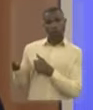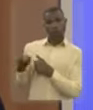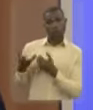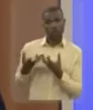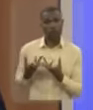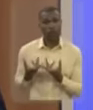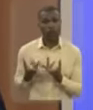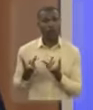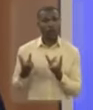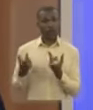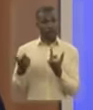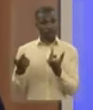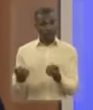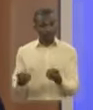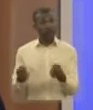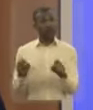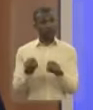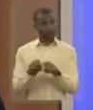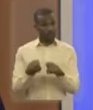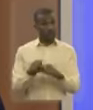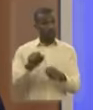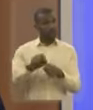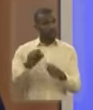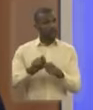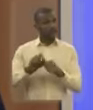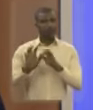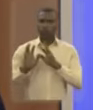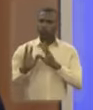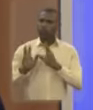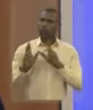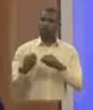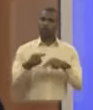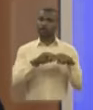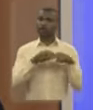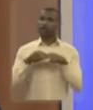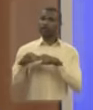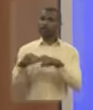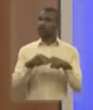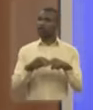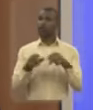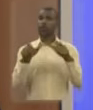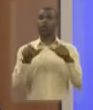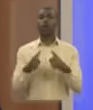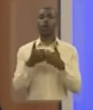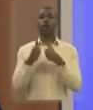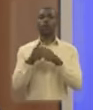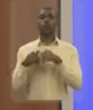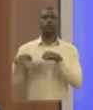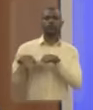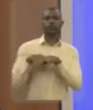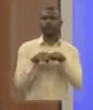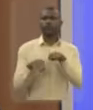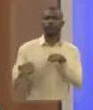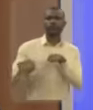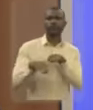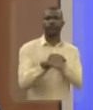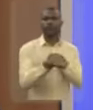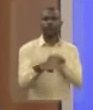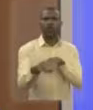qualidade faremos inclusive toda a revisão dos itinerários para que as linhas da nossa cidade os